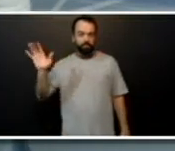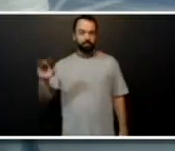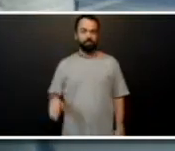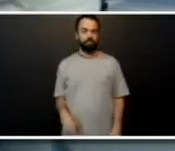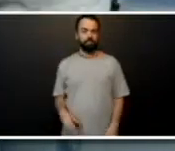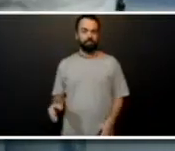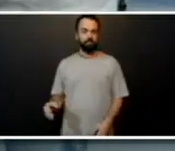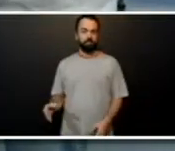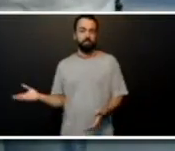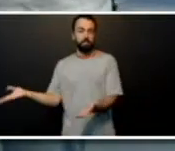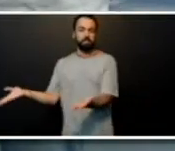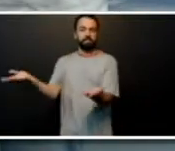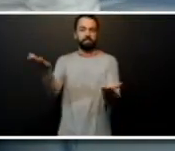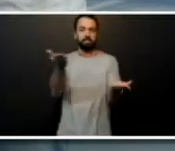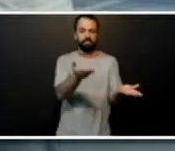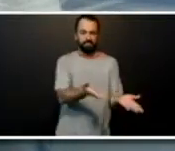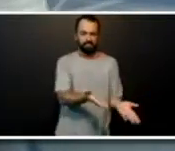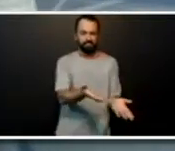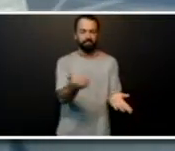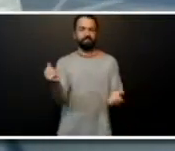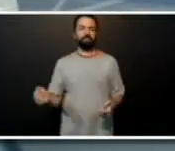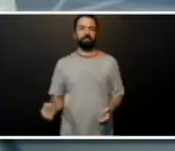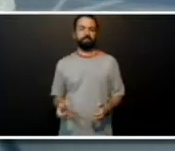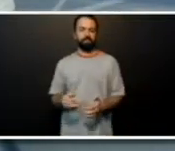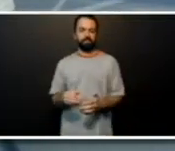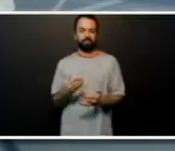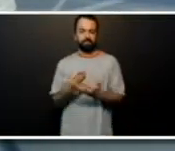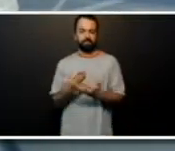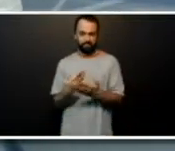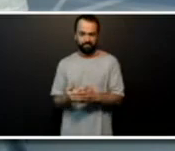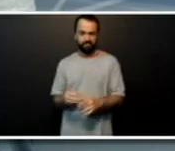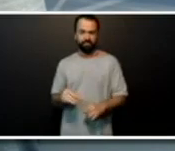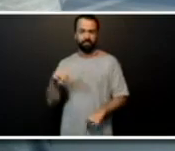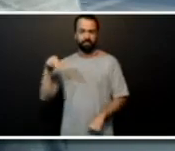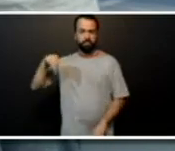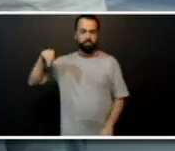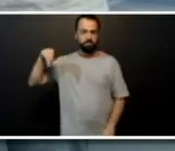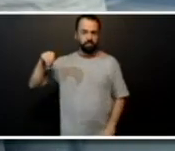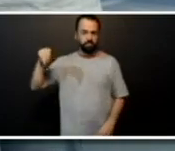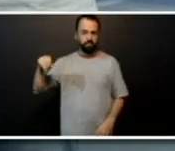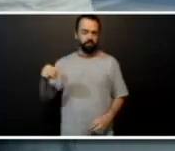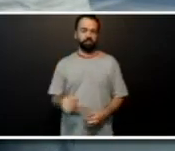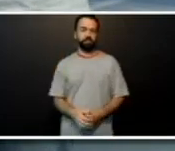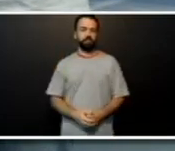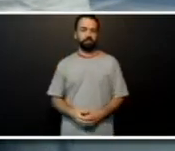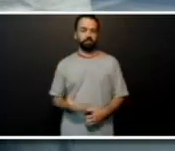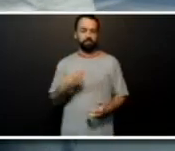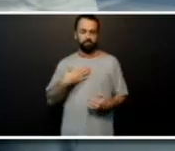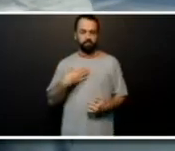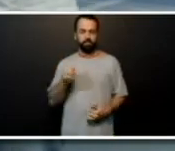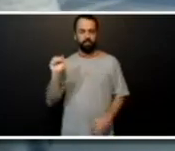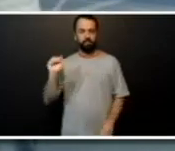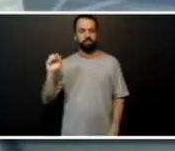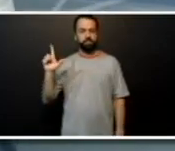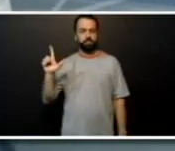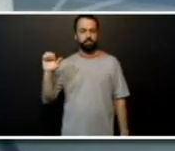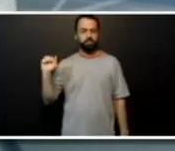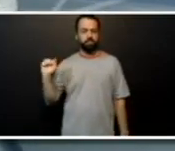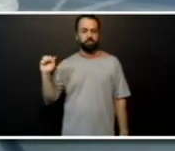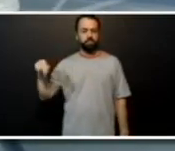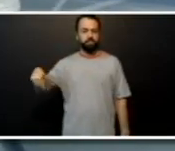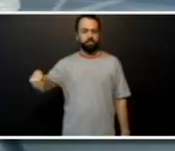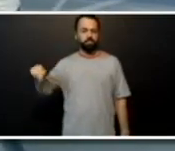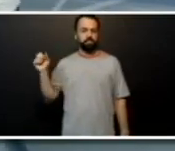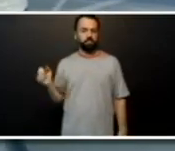Olá, sejam bem-vindos a mais uma aula de matemática. Eu sou Alan e vou